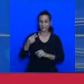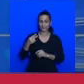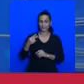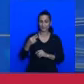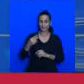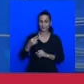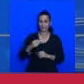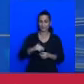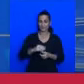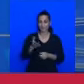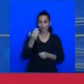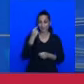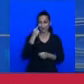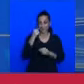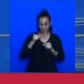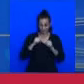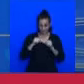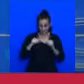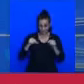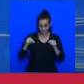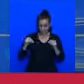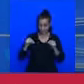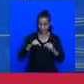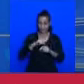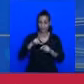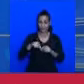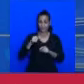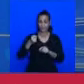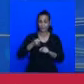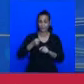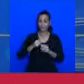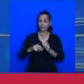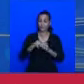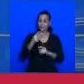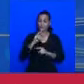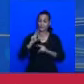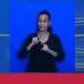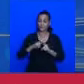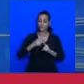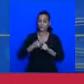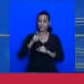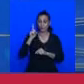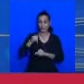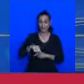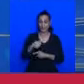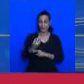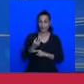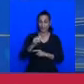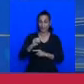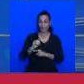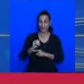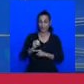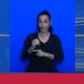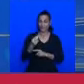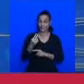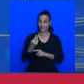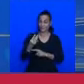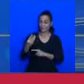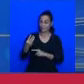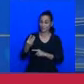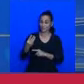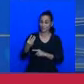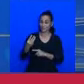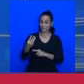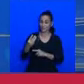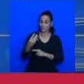32. Vamos lá? Vamos confirmar? As dezenas sorteadas no segundo sorteio da dupla cena foram 10,